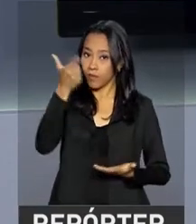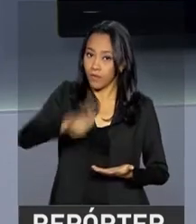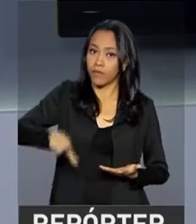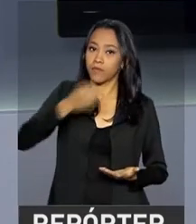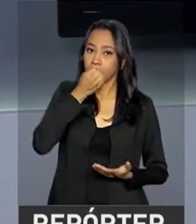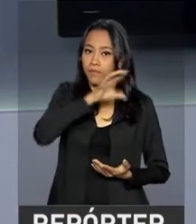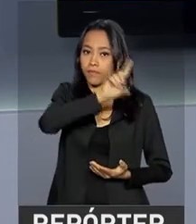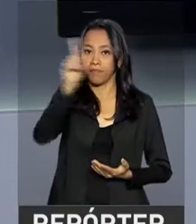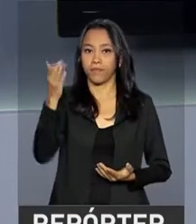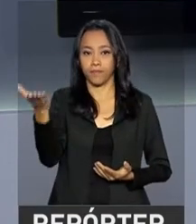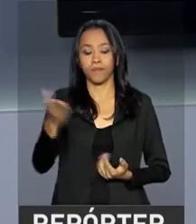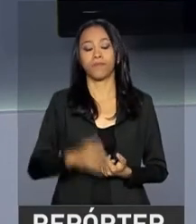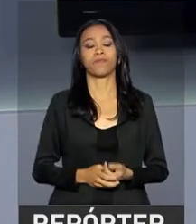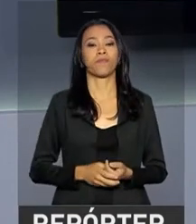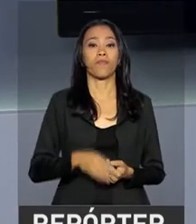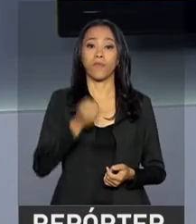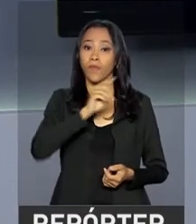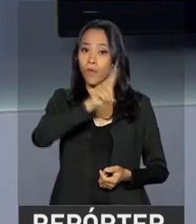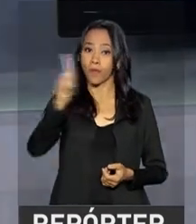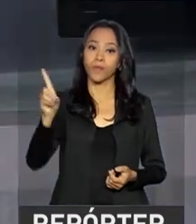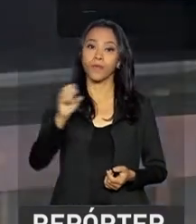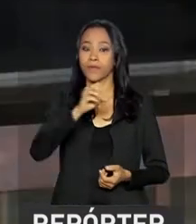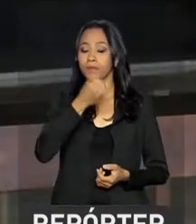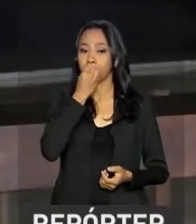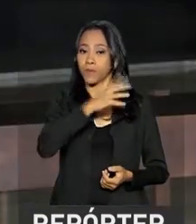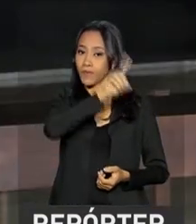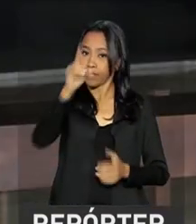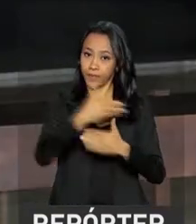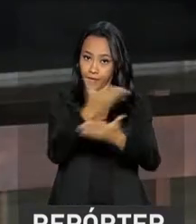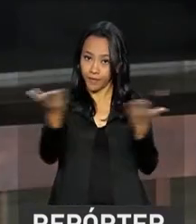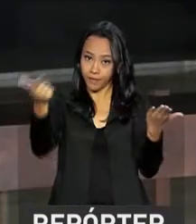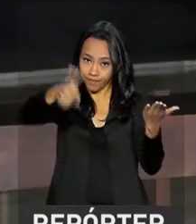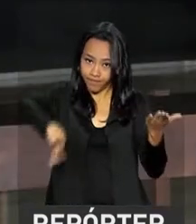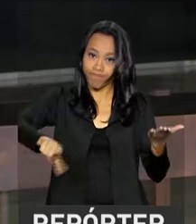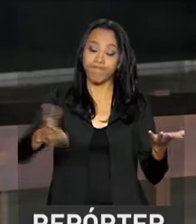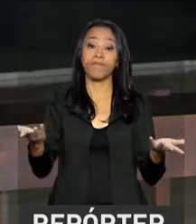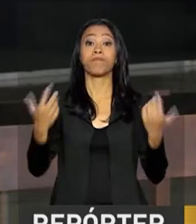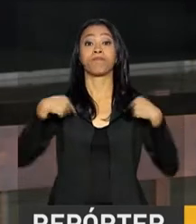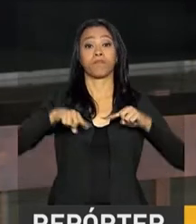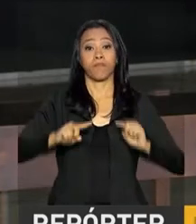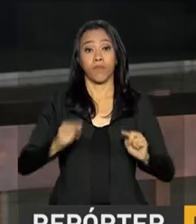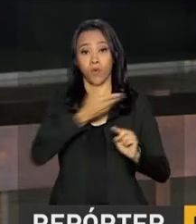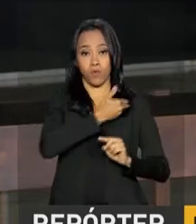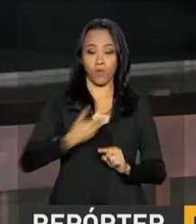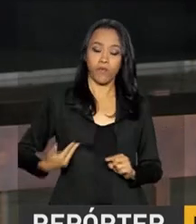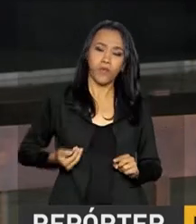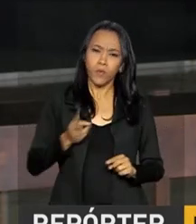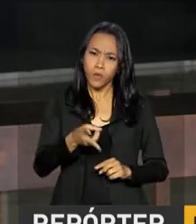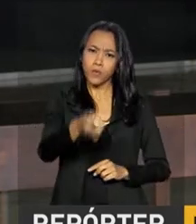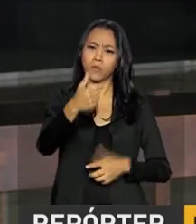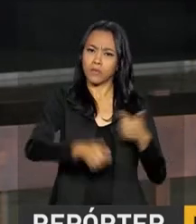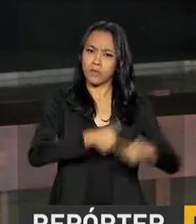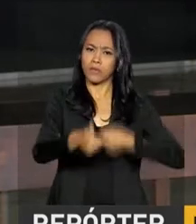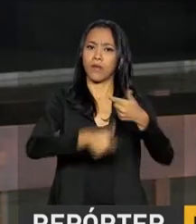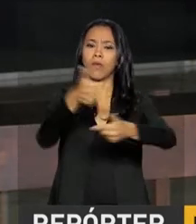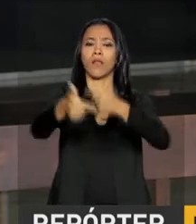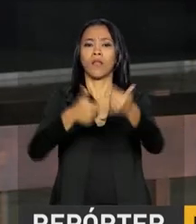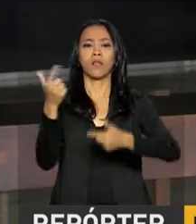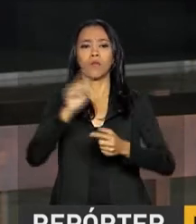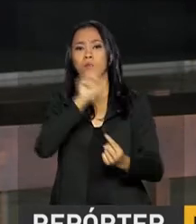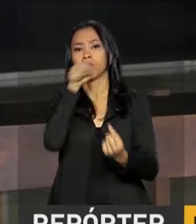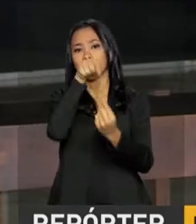você olá thaíssa bom dia novamente olha a isso o governo continua trabalhando para garantir o direito